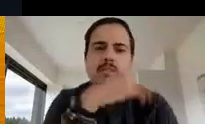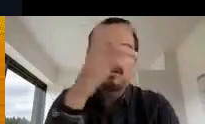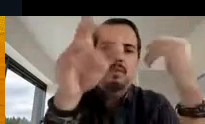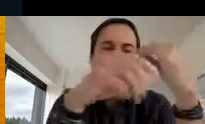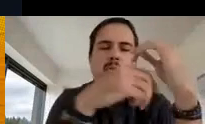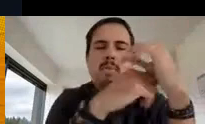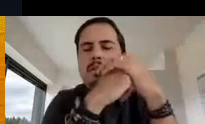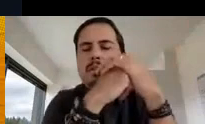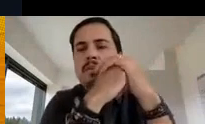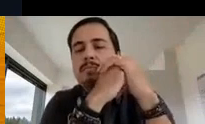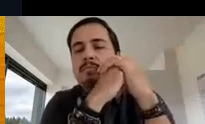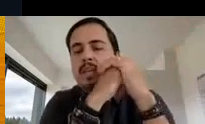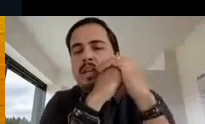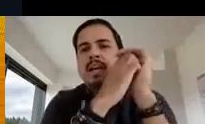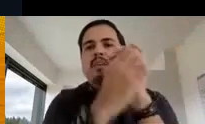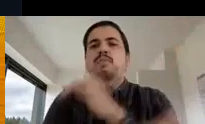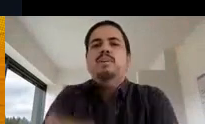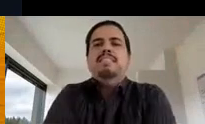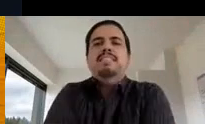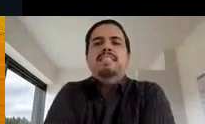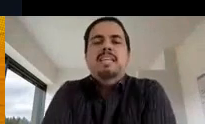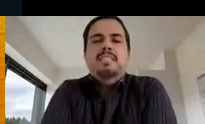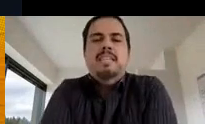com preguiça, às vezes tenho que fazer alguma coisa.